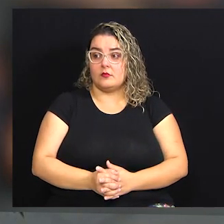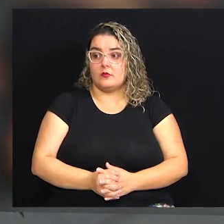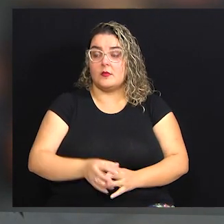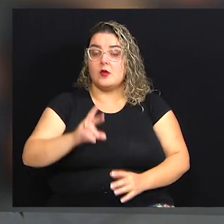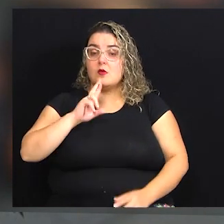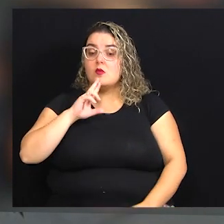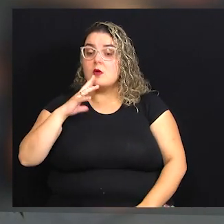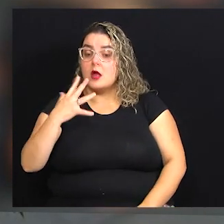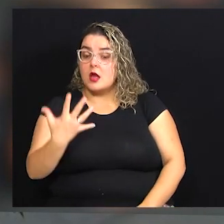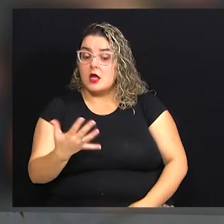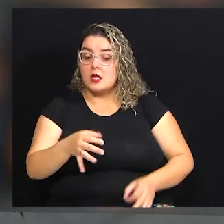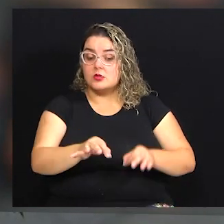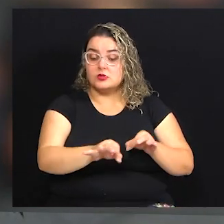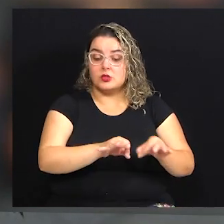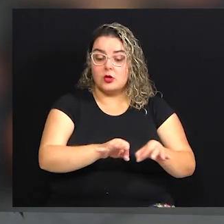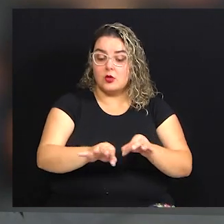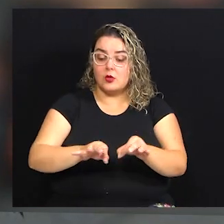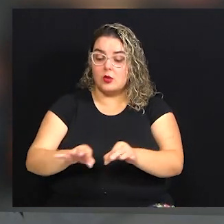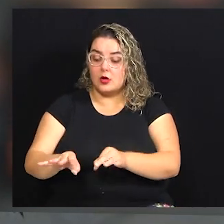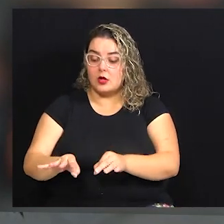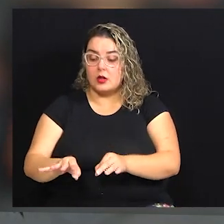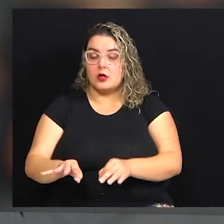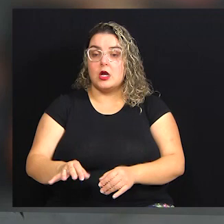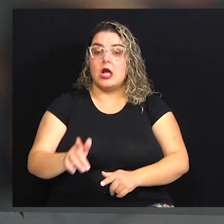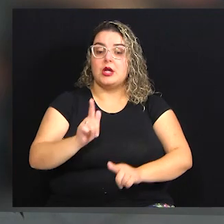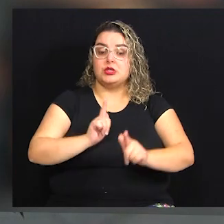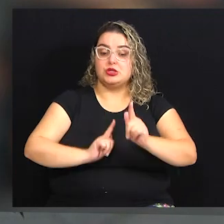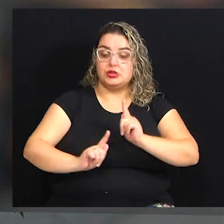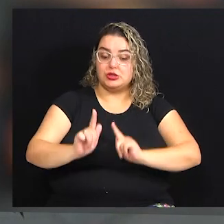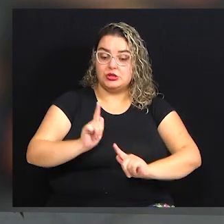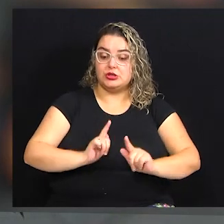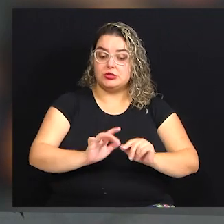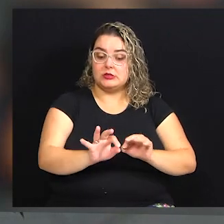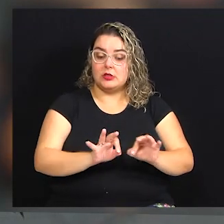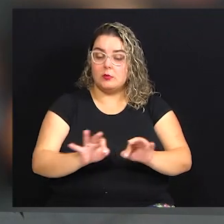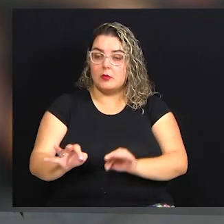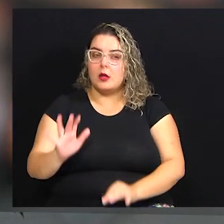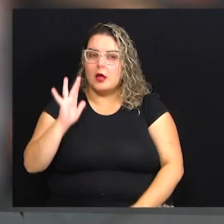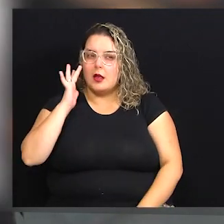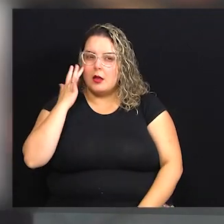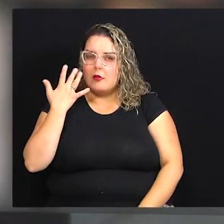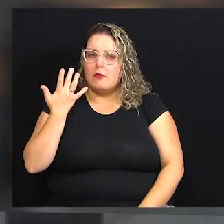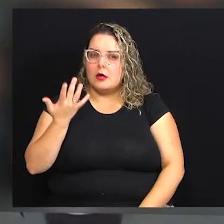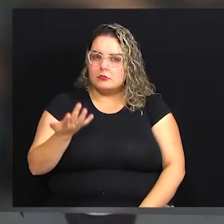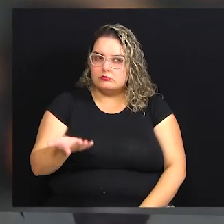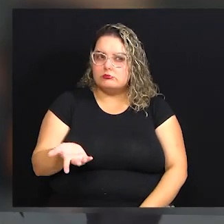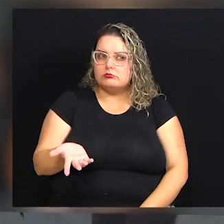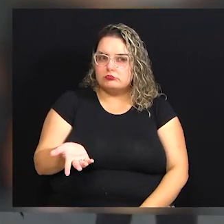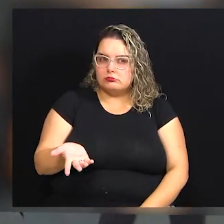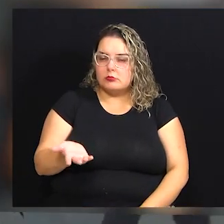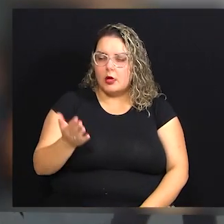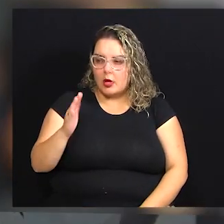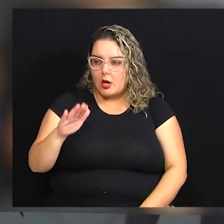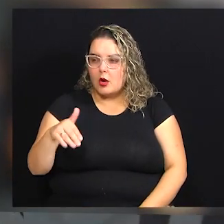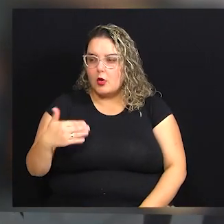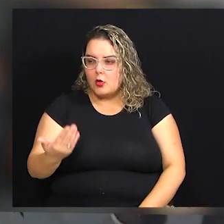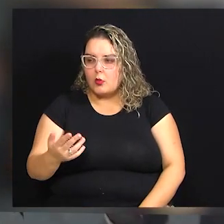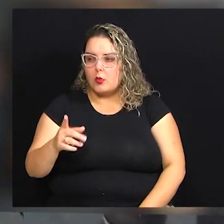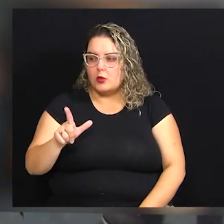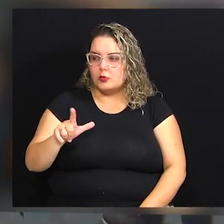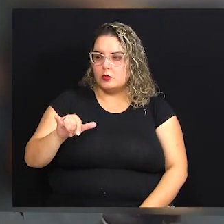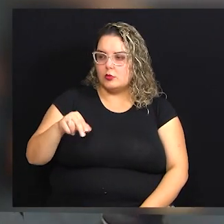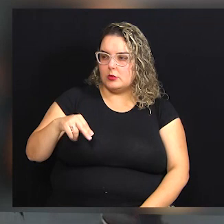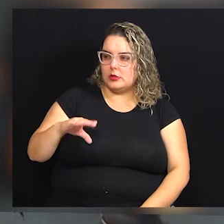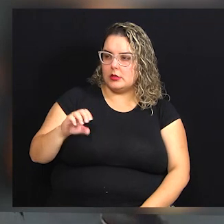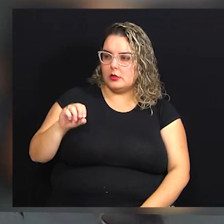o resultado da organização, a gestão da organização. Eu acho que foi, quando o Lincoln